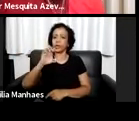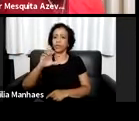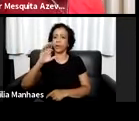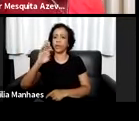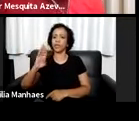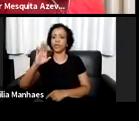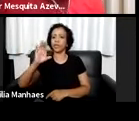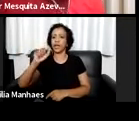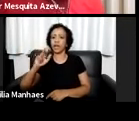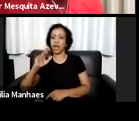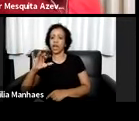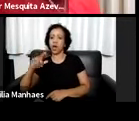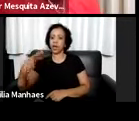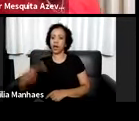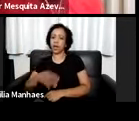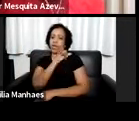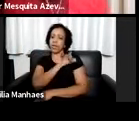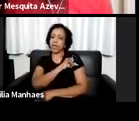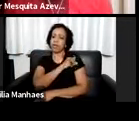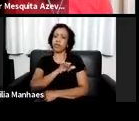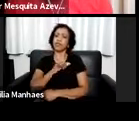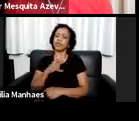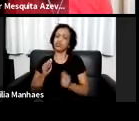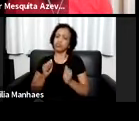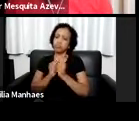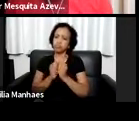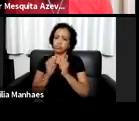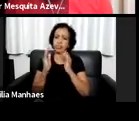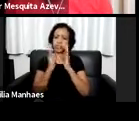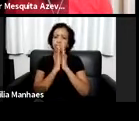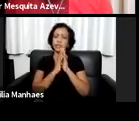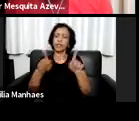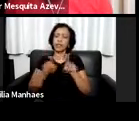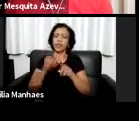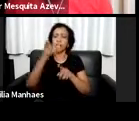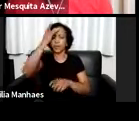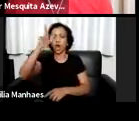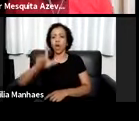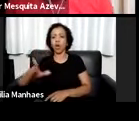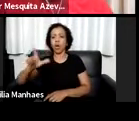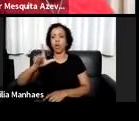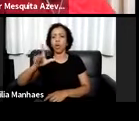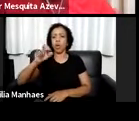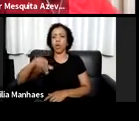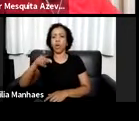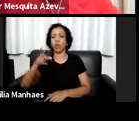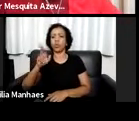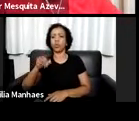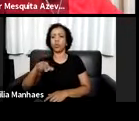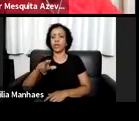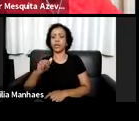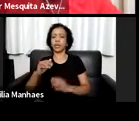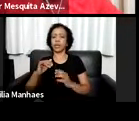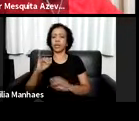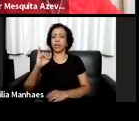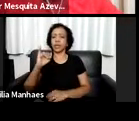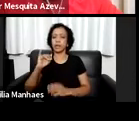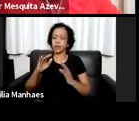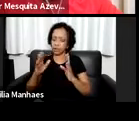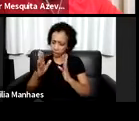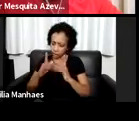nos acompanhando juntos em oração. Pessoal de Londrina aí, pastor Isaías, da Primeira Igreja Batista do Aeroporto,